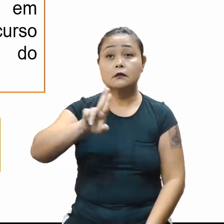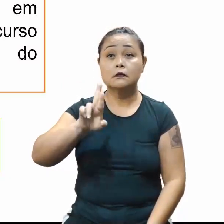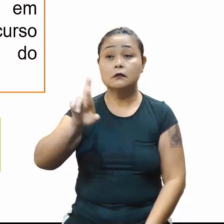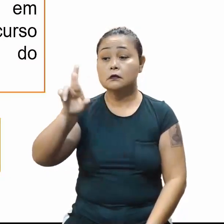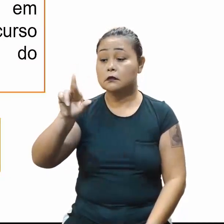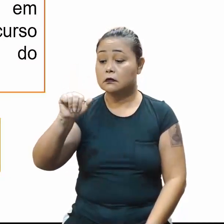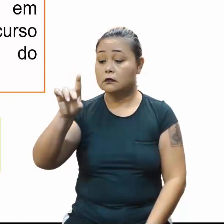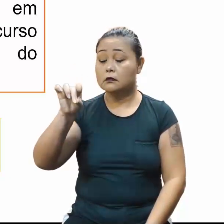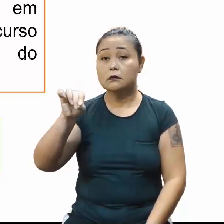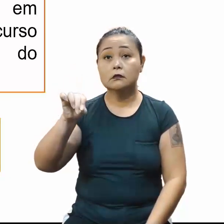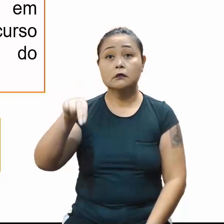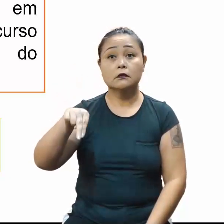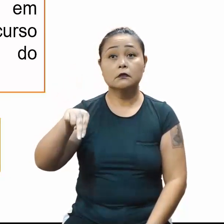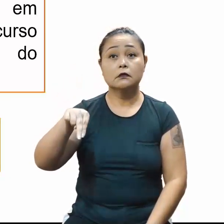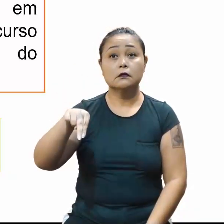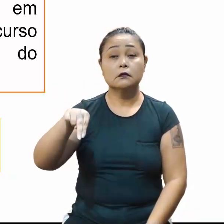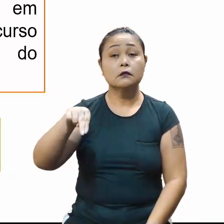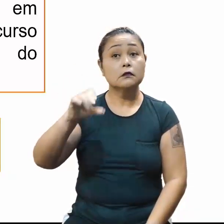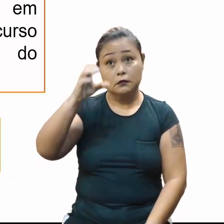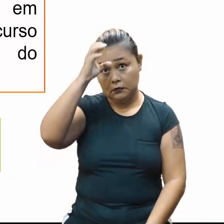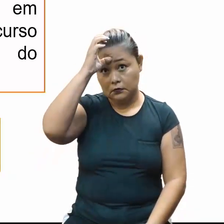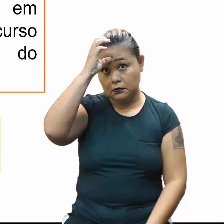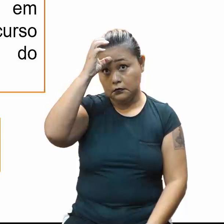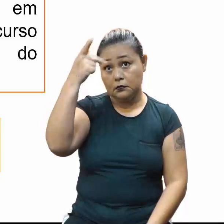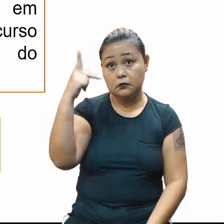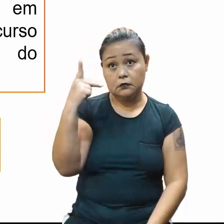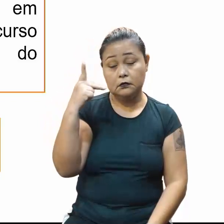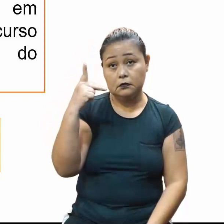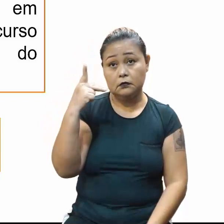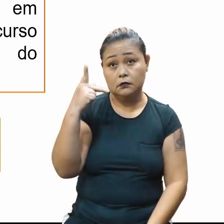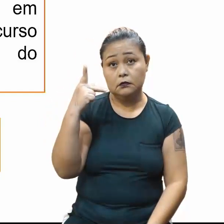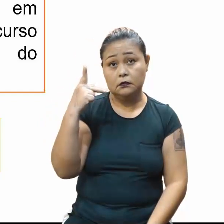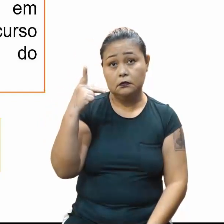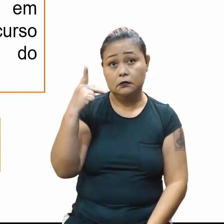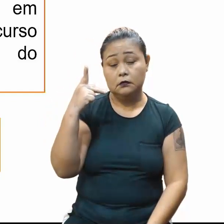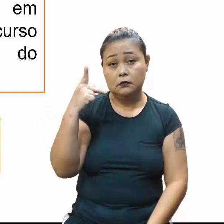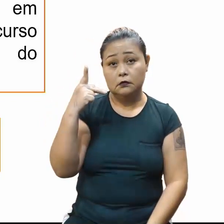sobrenome do tio dele, que